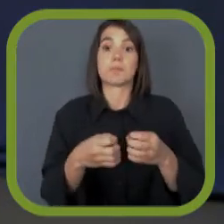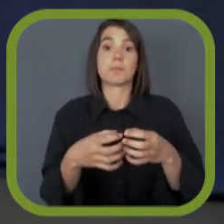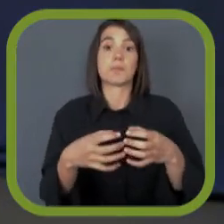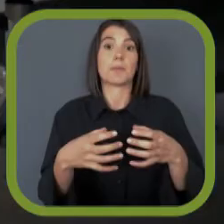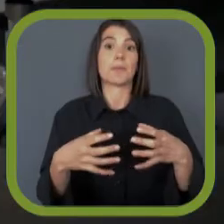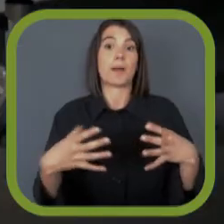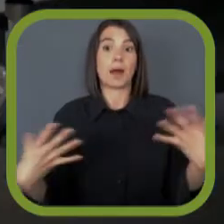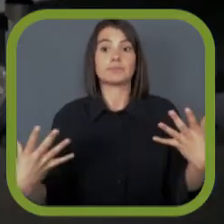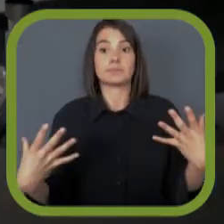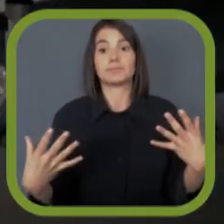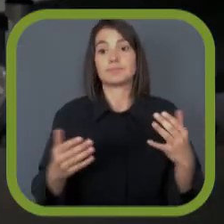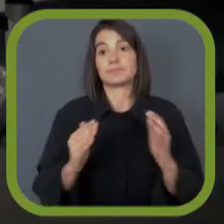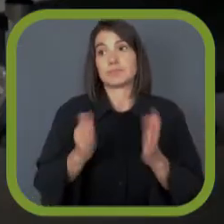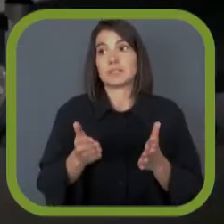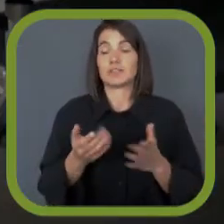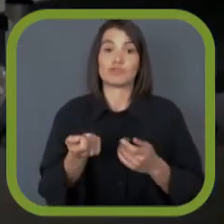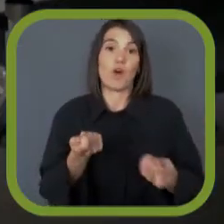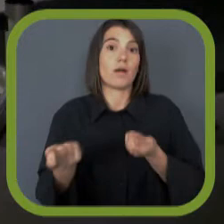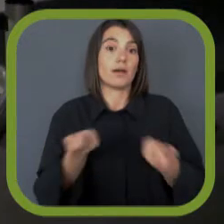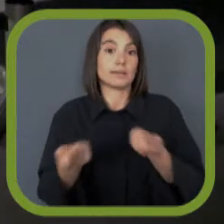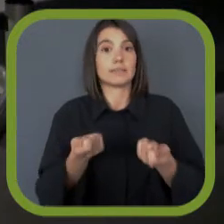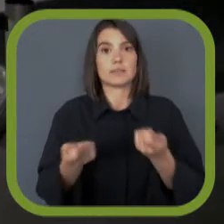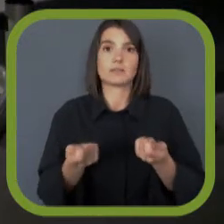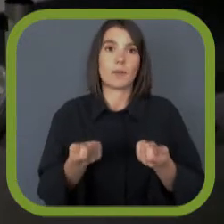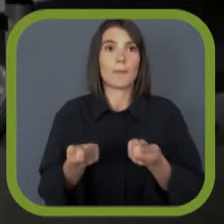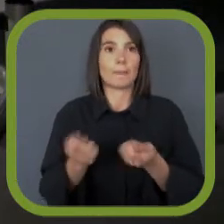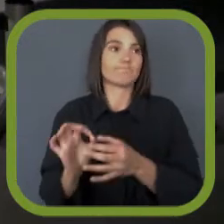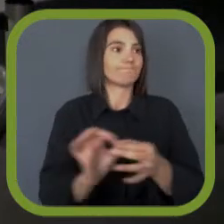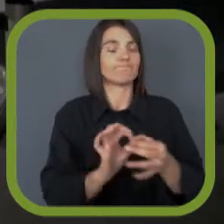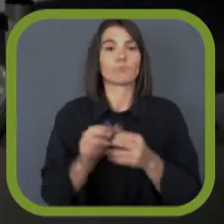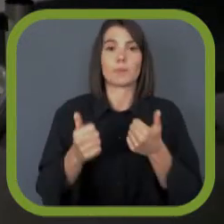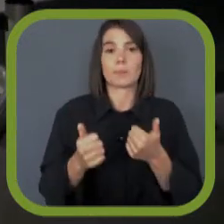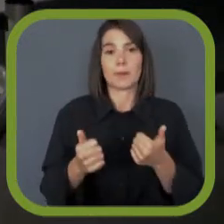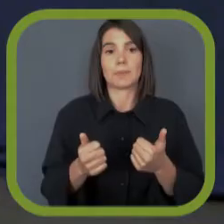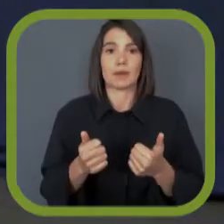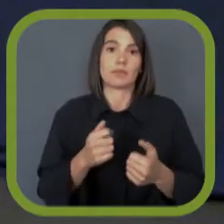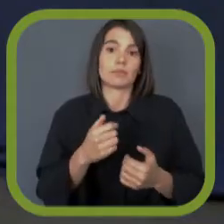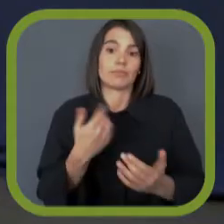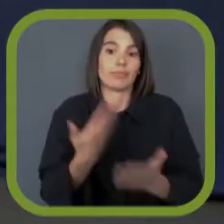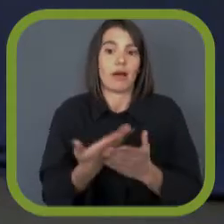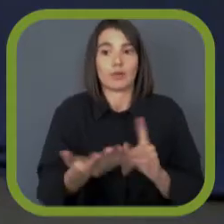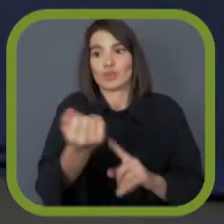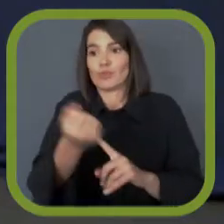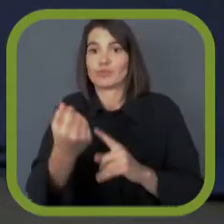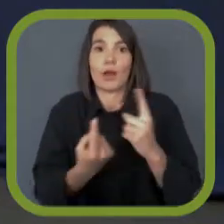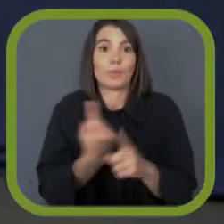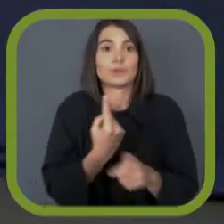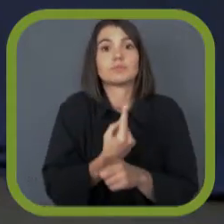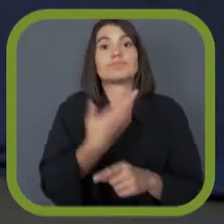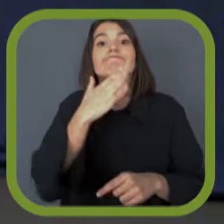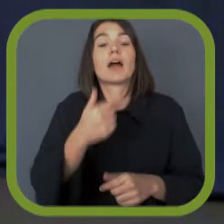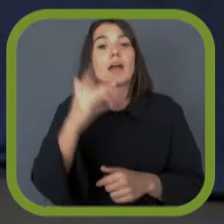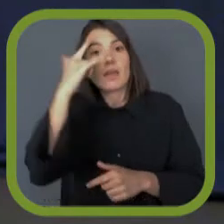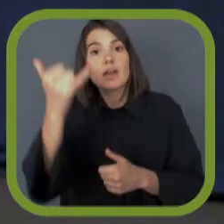escala, teve que ganhar também alguma organização para se poder de facto concretizar alguma coisa, pelo menos